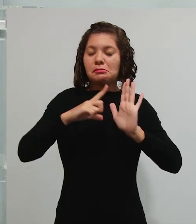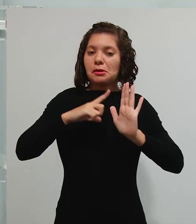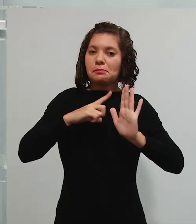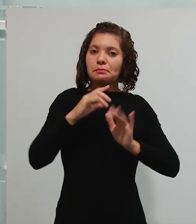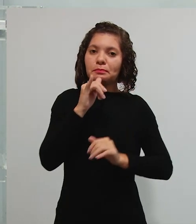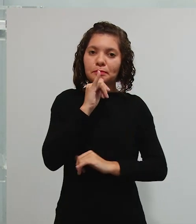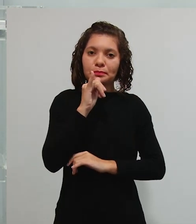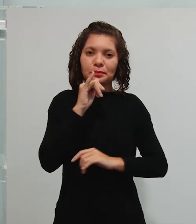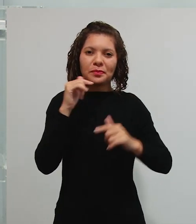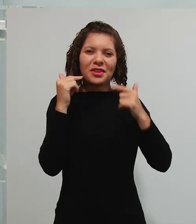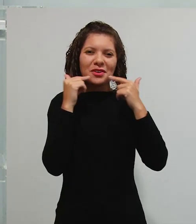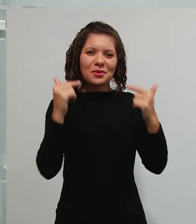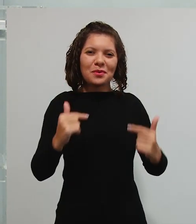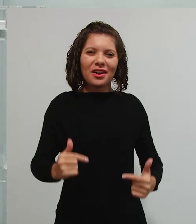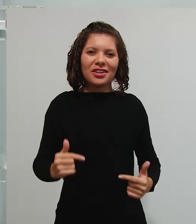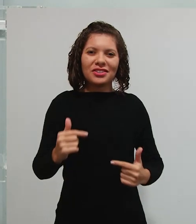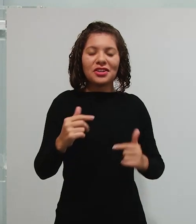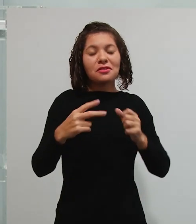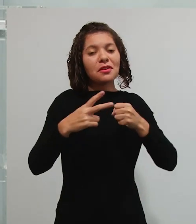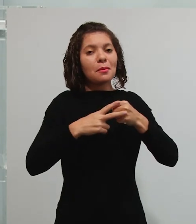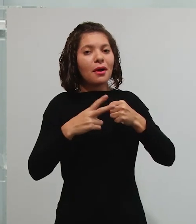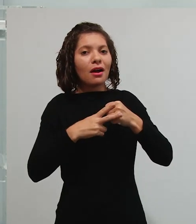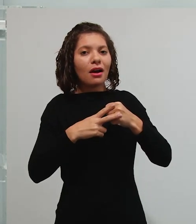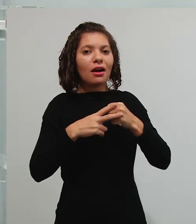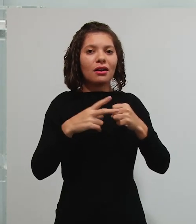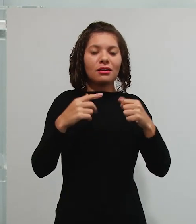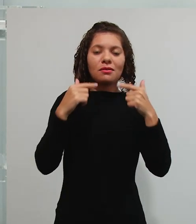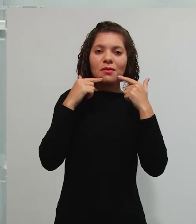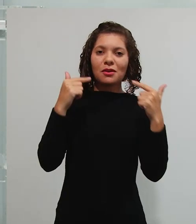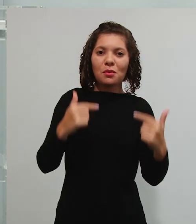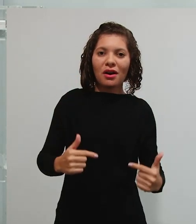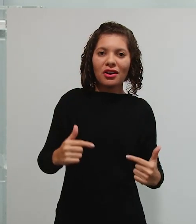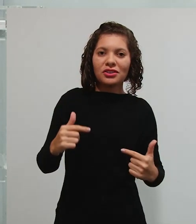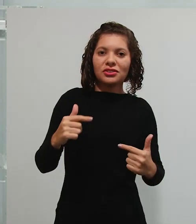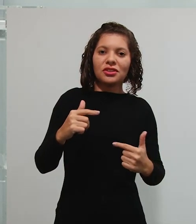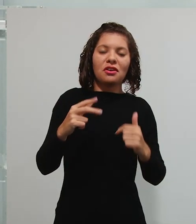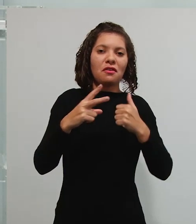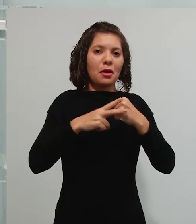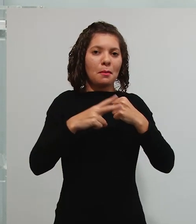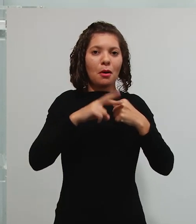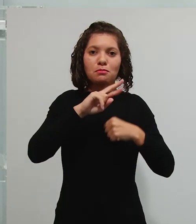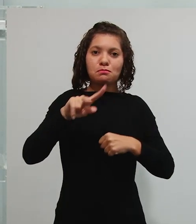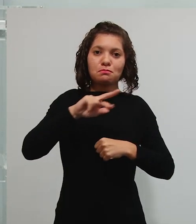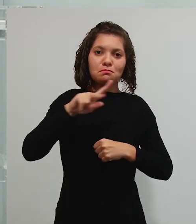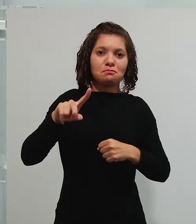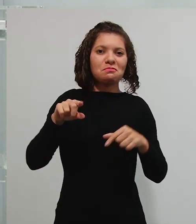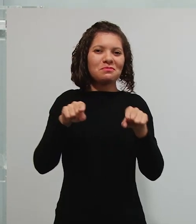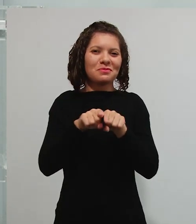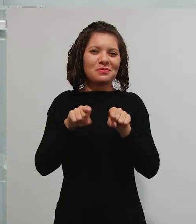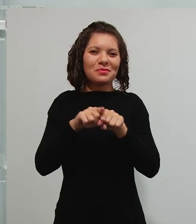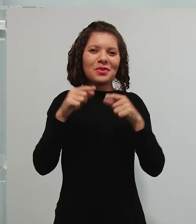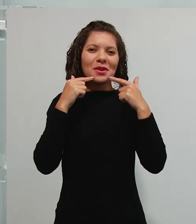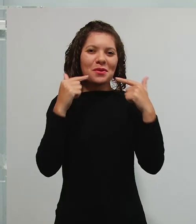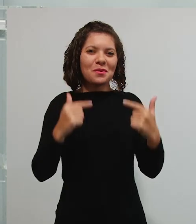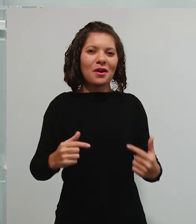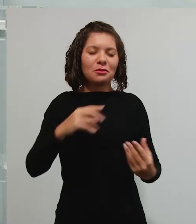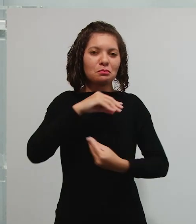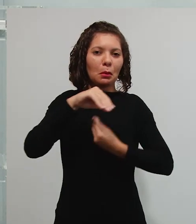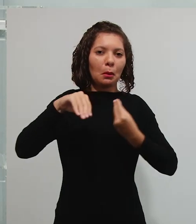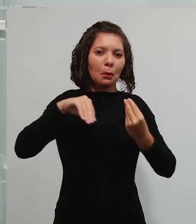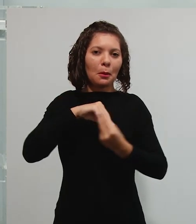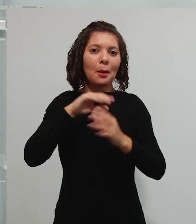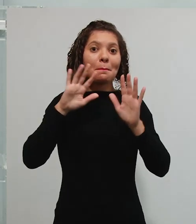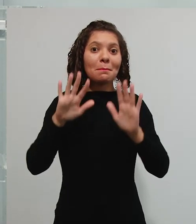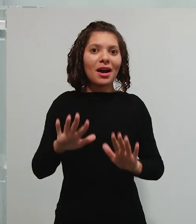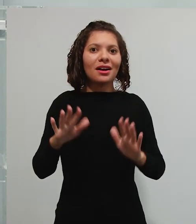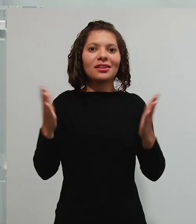existem alguns tipos de linguagem, que é a linguagem verbal, a linguagem não verbal, a linguagem mista, mas na aula de hoje nós vamos focar